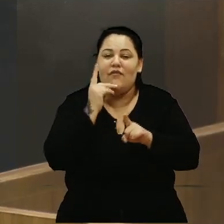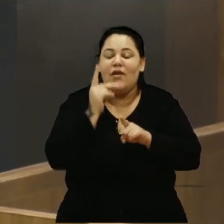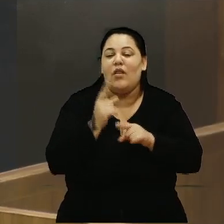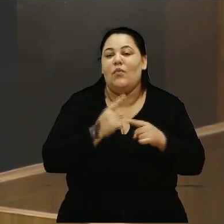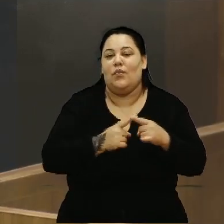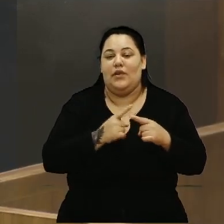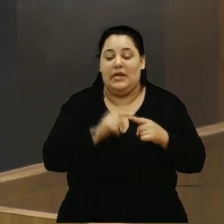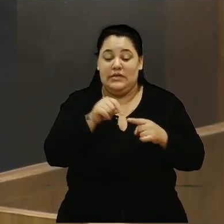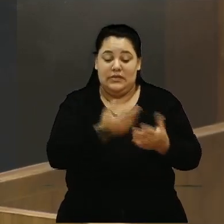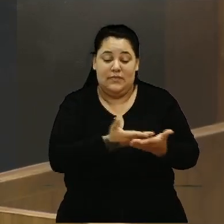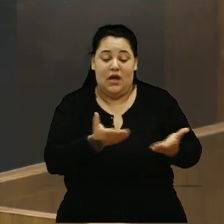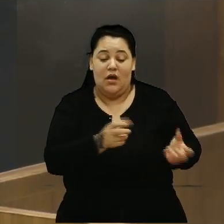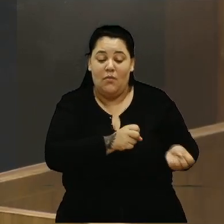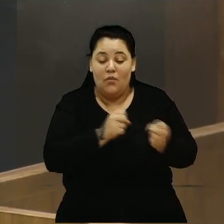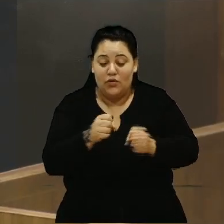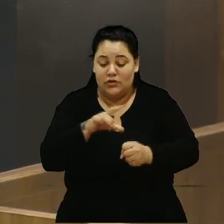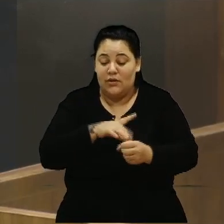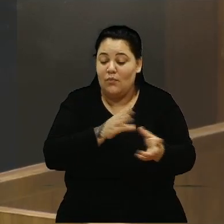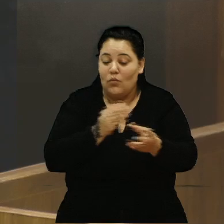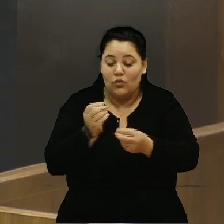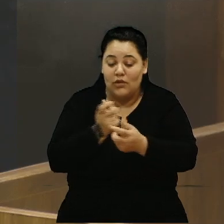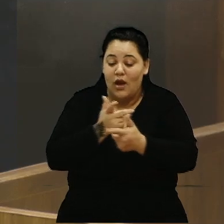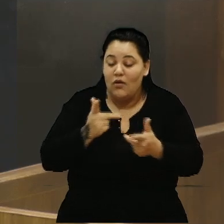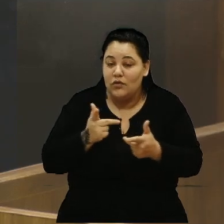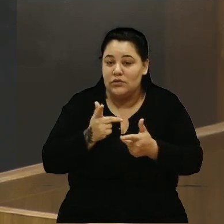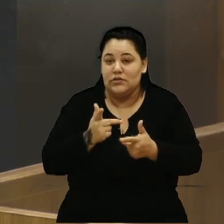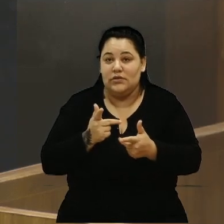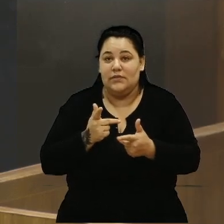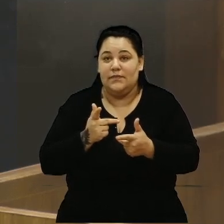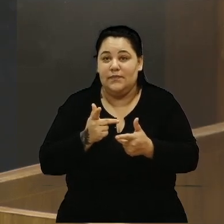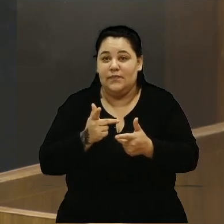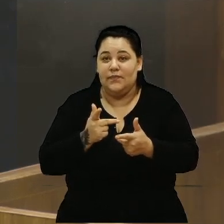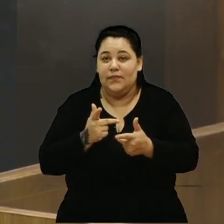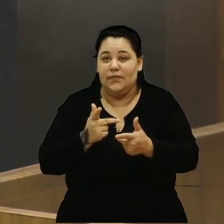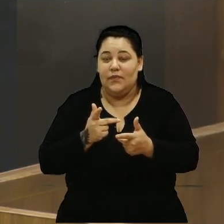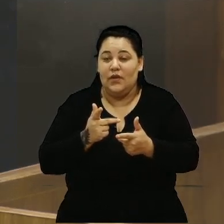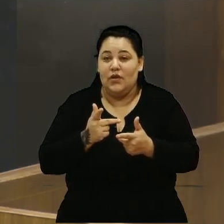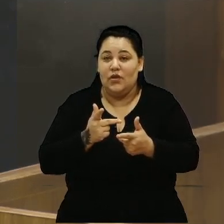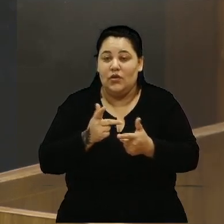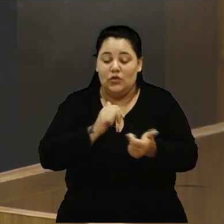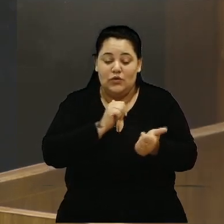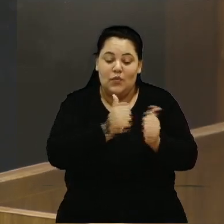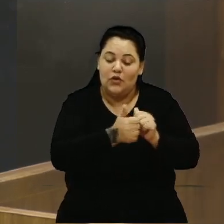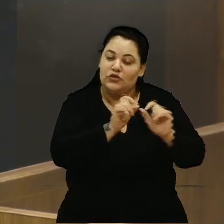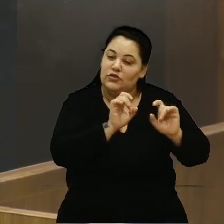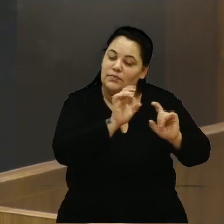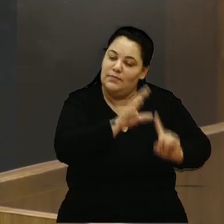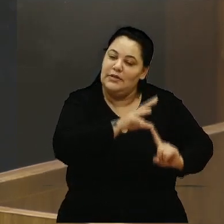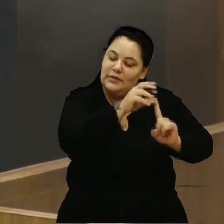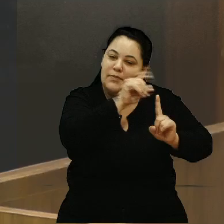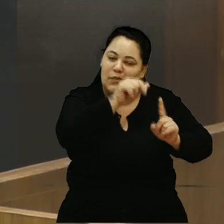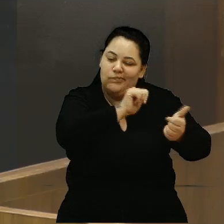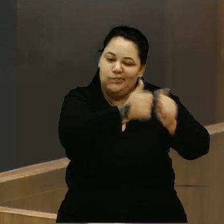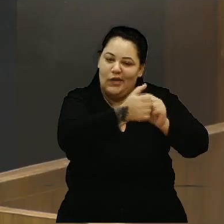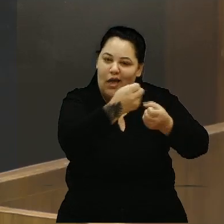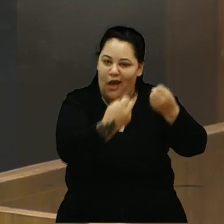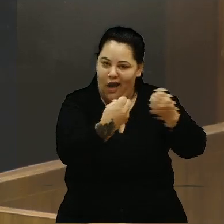dá para se colocar muitas coisas do esporte, em especial do esporte a motor. Então,